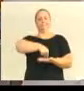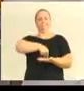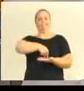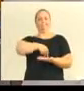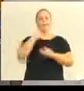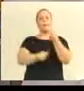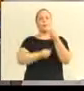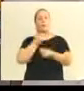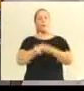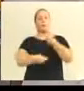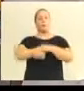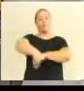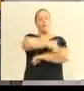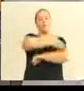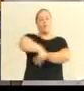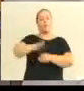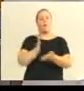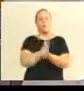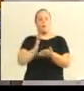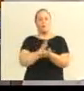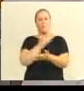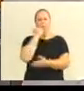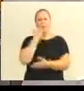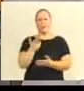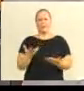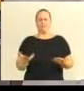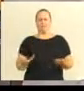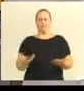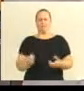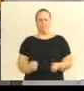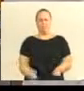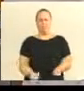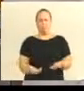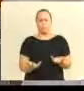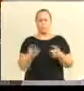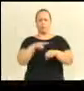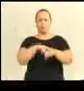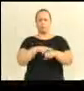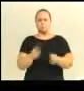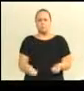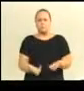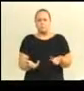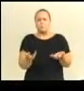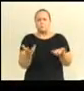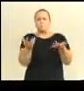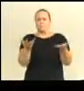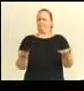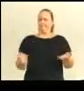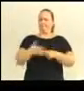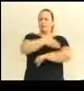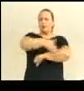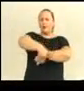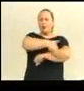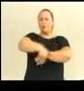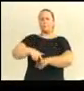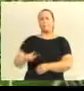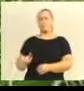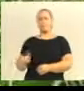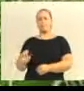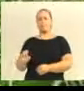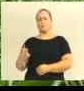com as ruas da cidade tem as fotos além de ruas tomadas pelo mato como a rua germano crates neto a joaquim carlos de souza